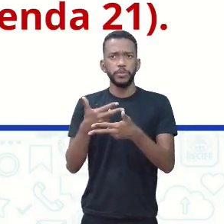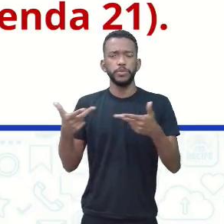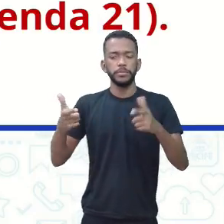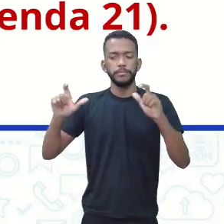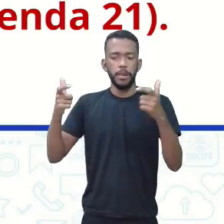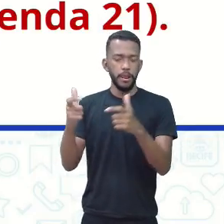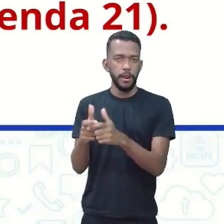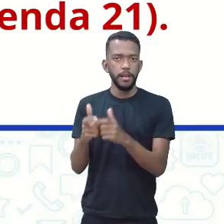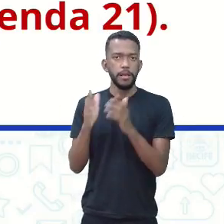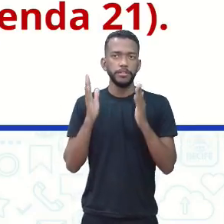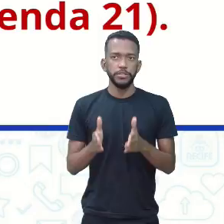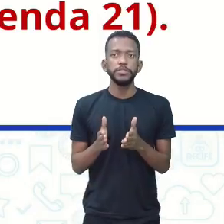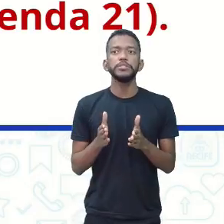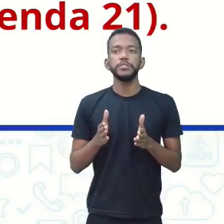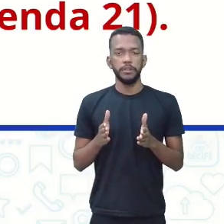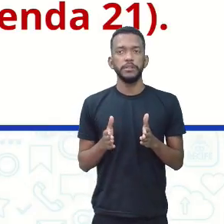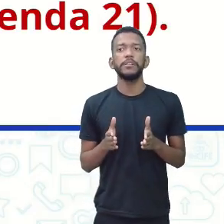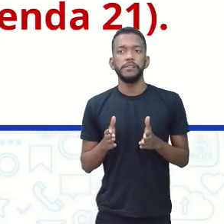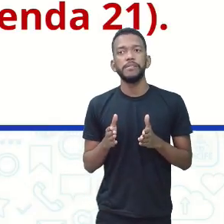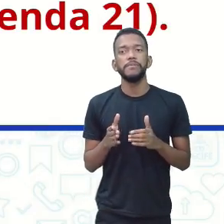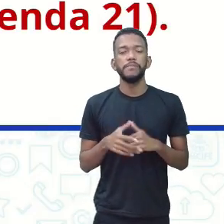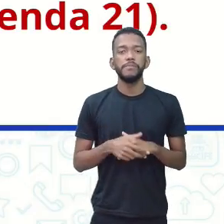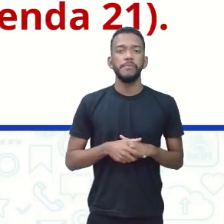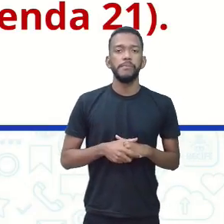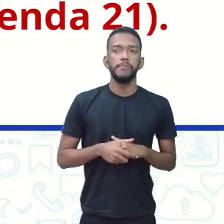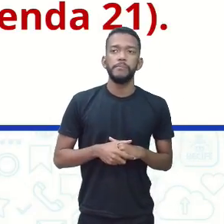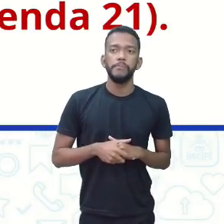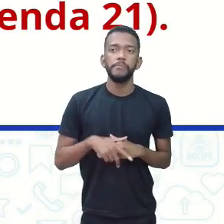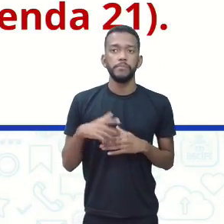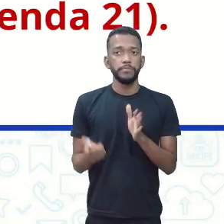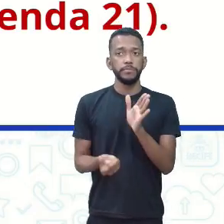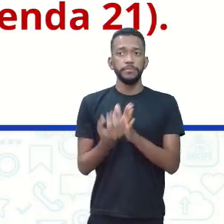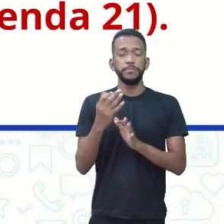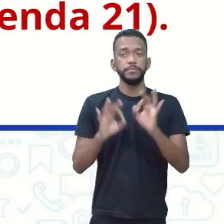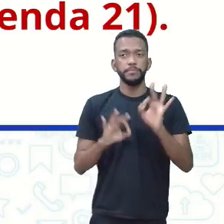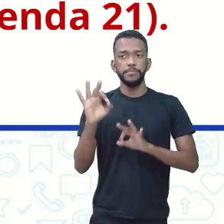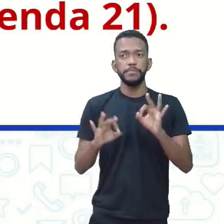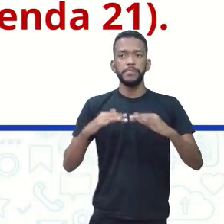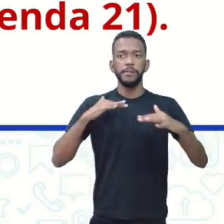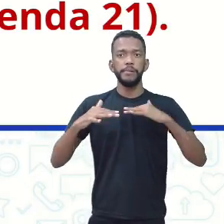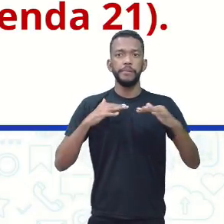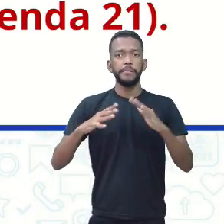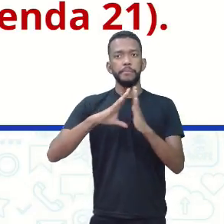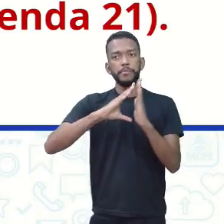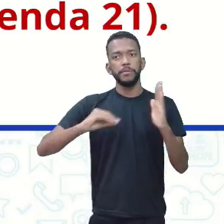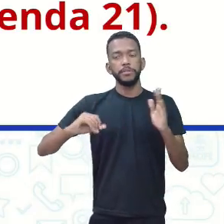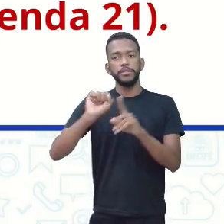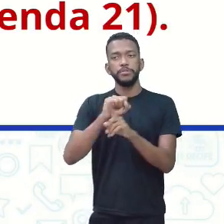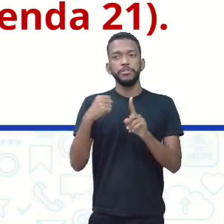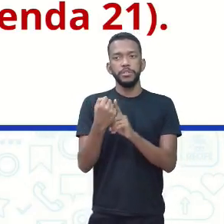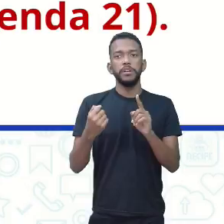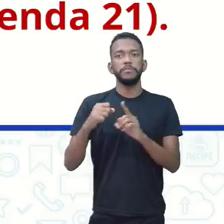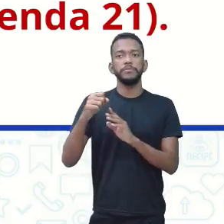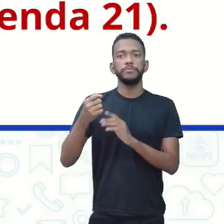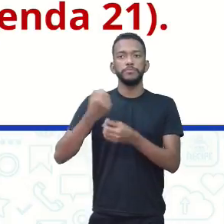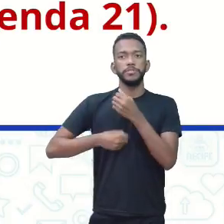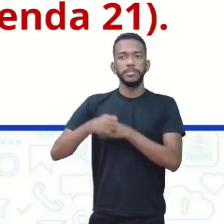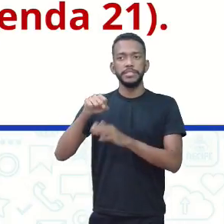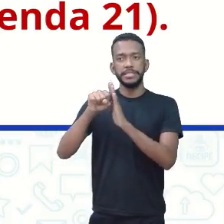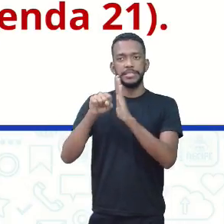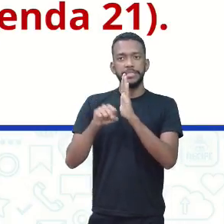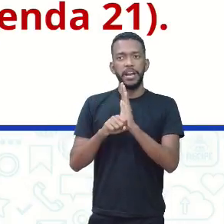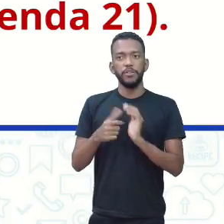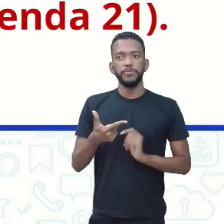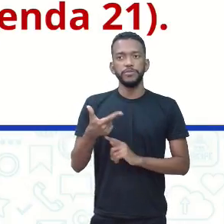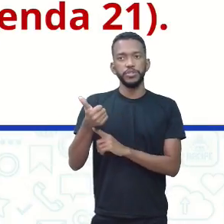veio trazendo essas pautas. Criou um plano de ações para o modelo sustentável para o século XXI, que